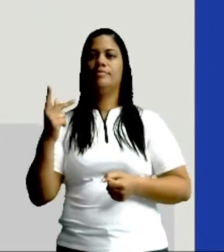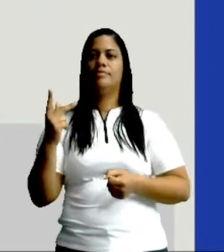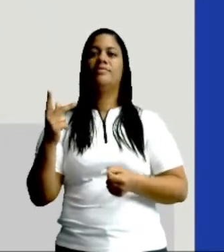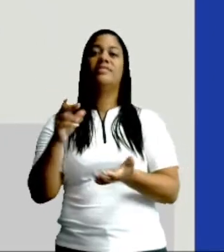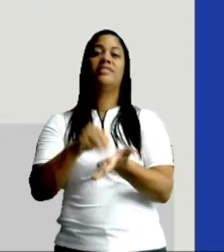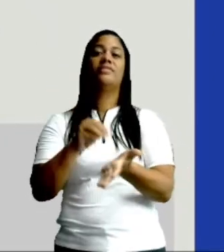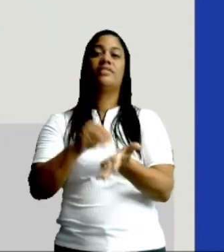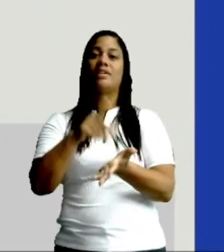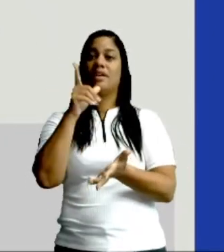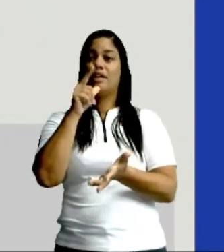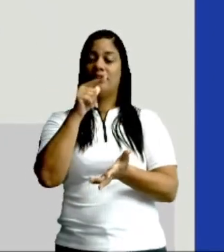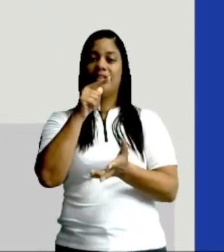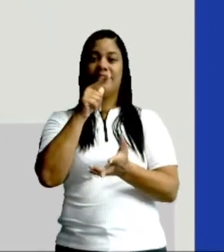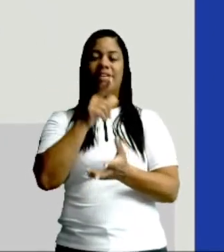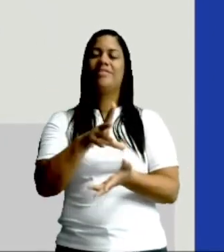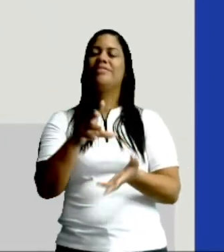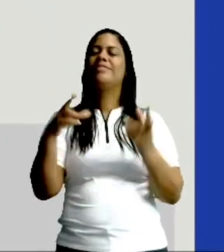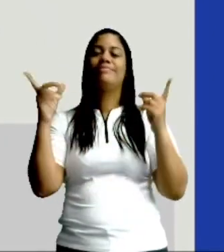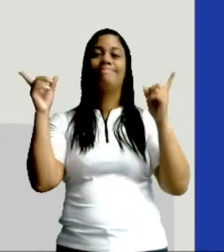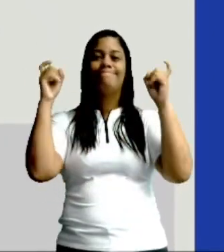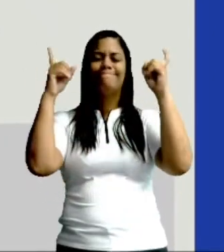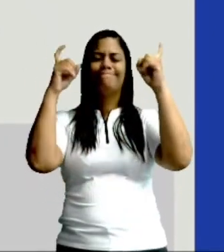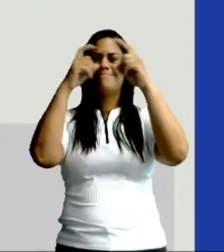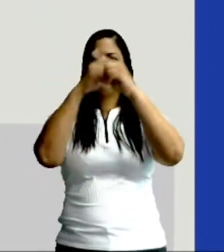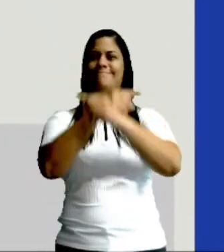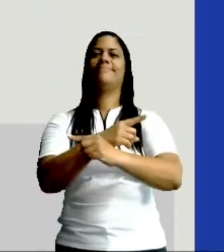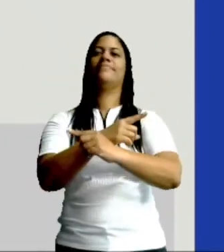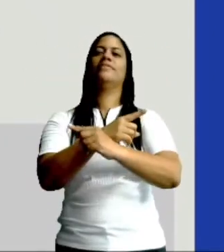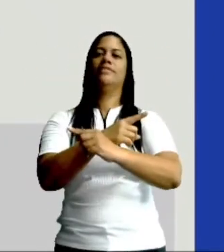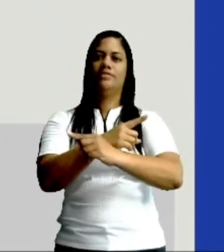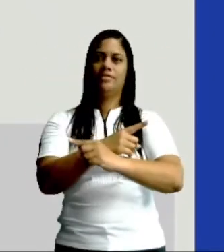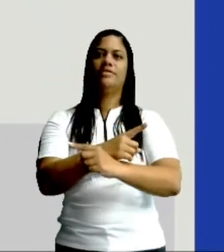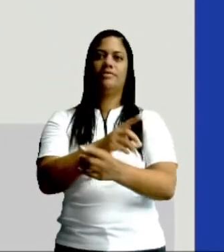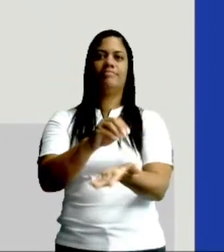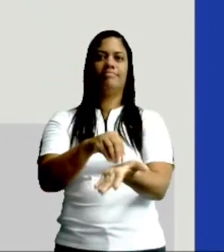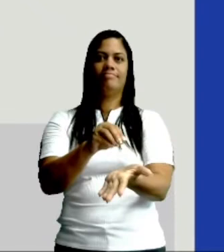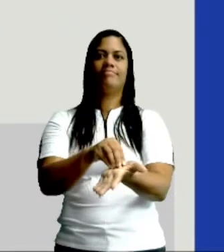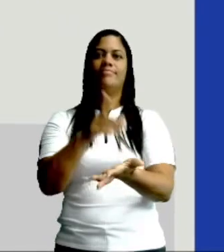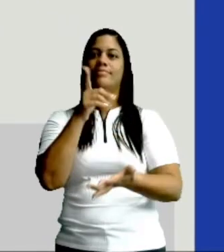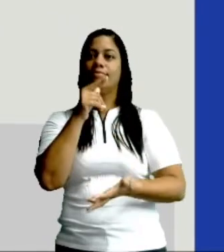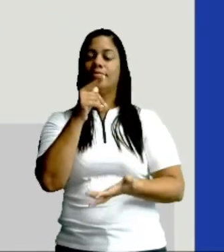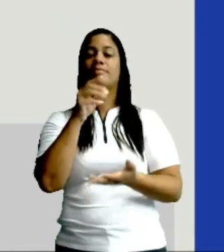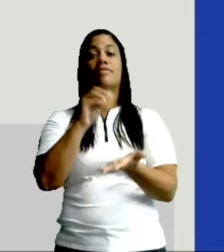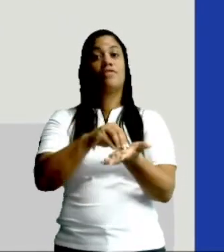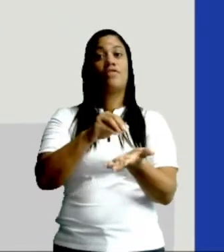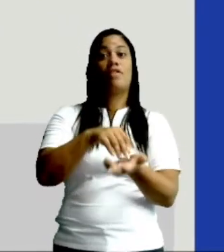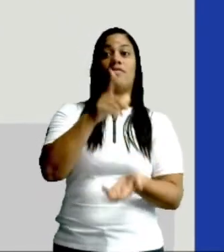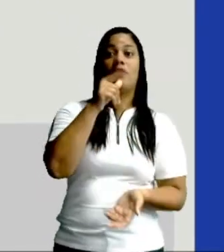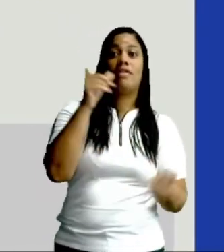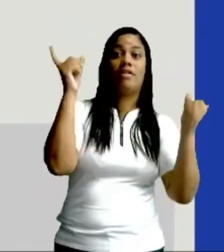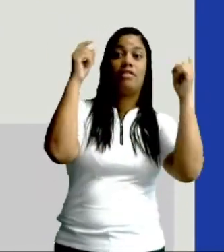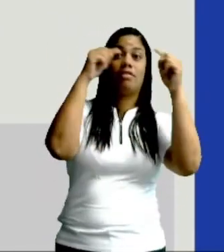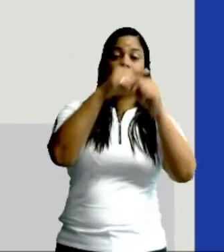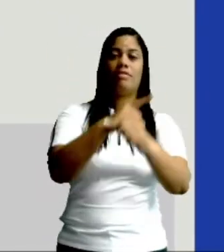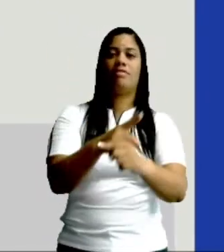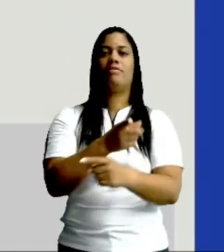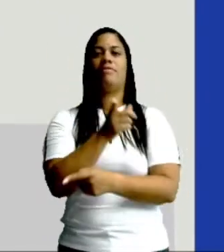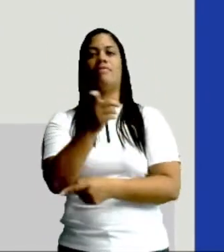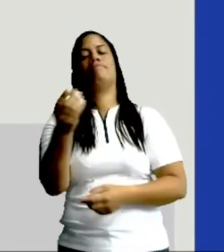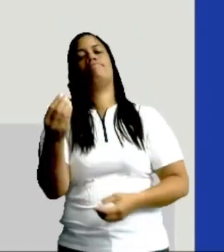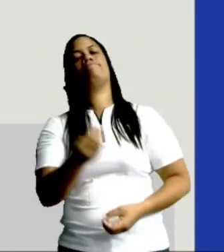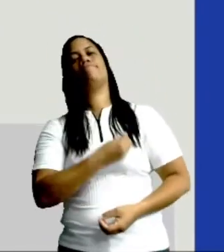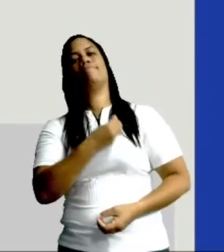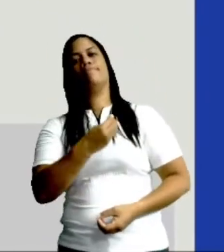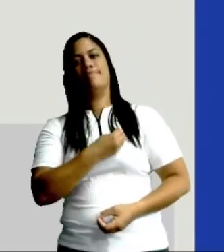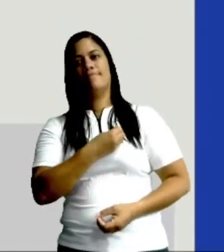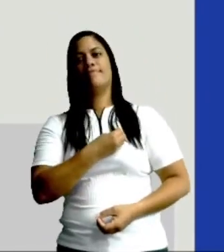onde a falta de água é extrema, né? Onde sofre-se com essa escassez de água. Então, se falta água, fica difícil de você